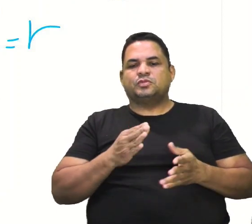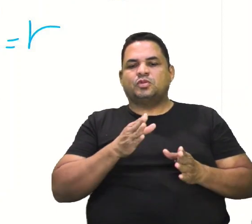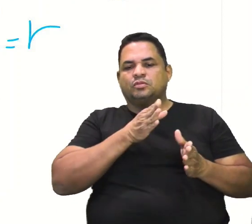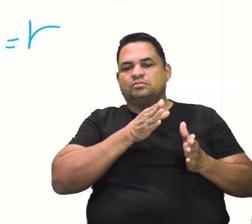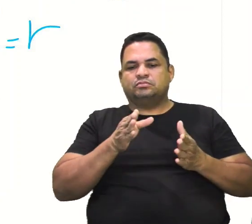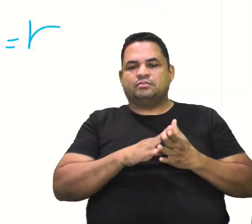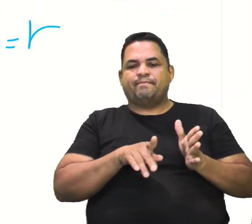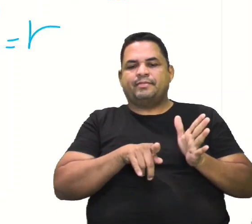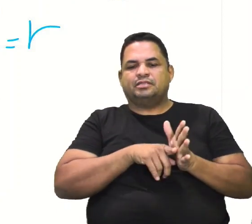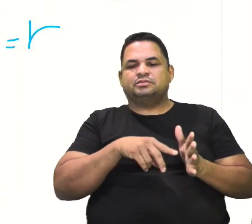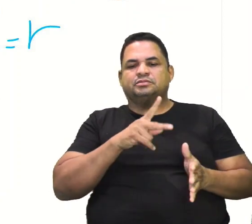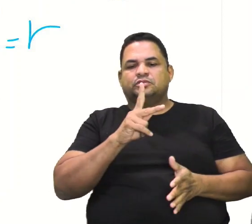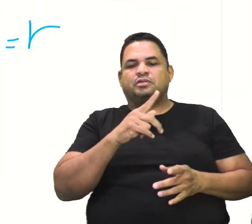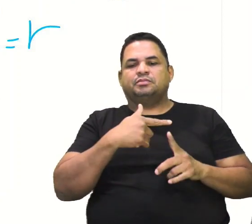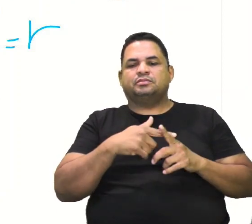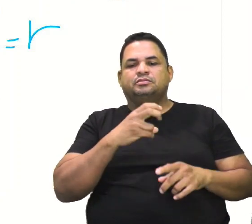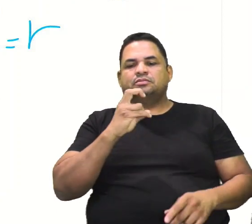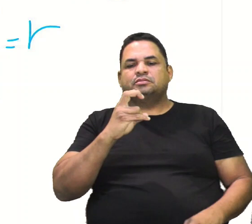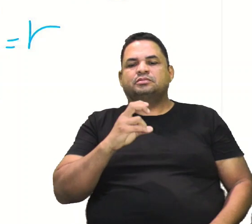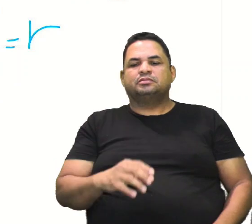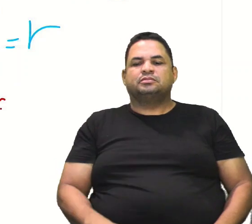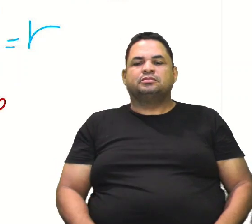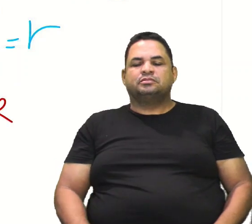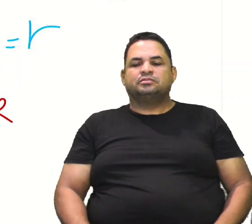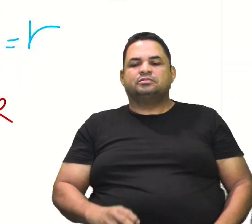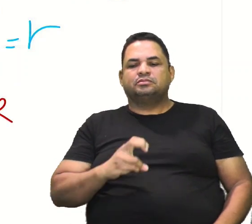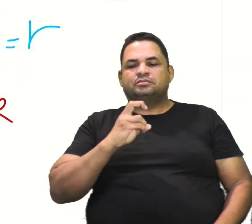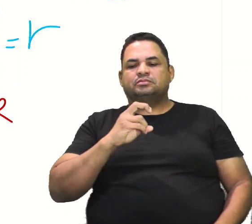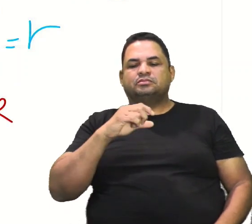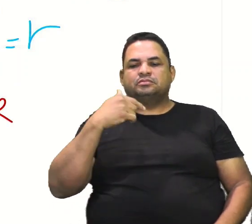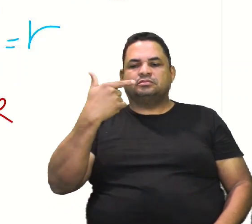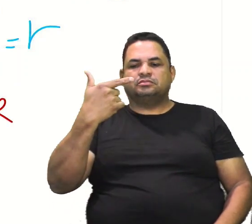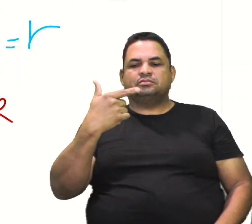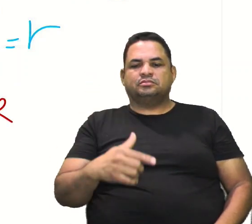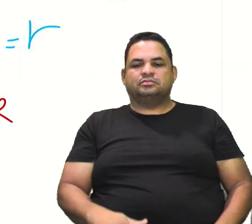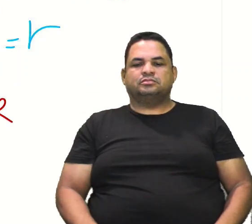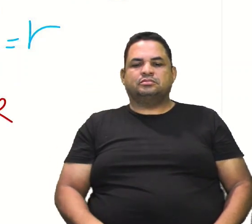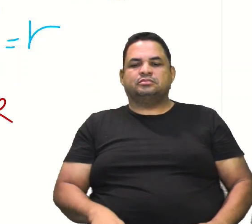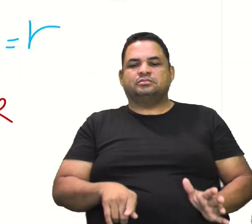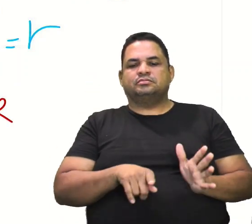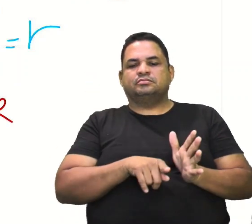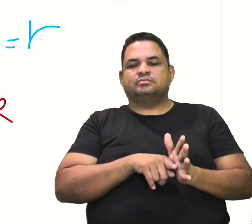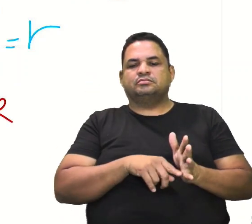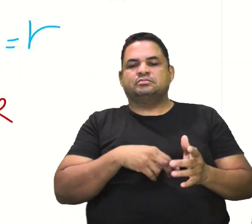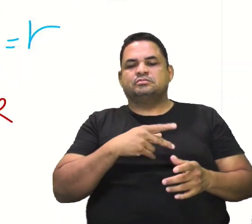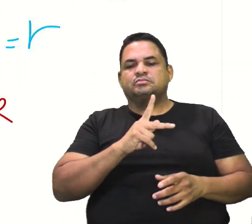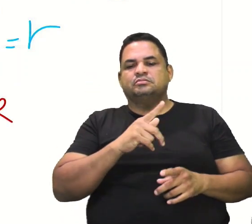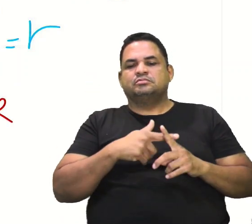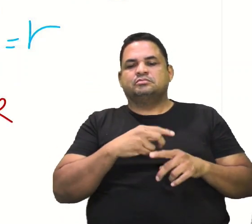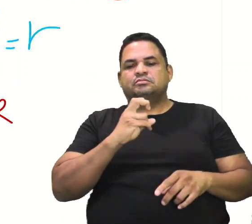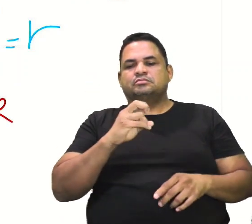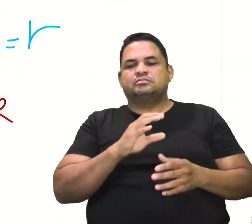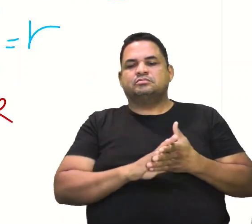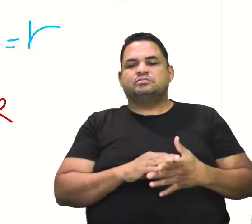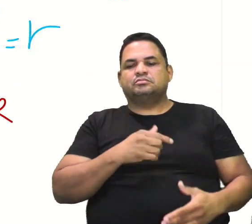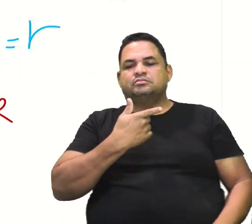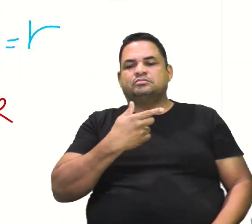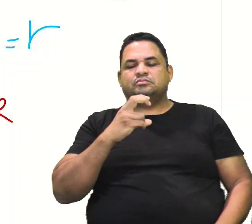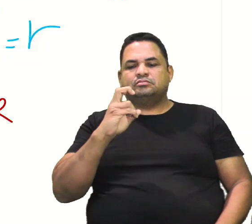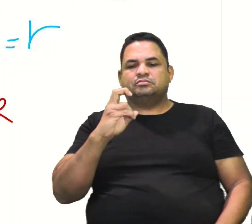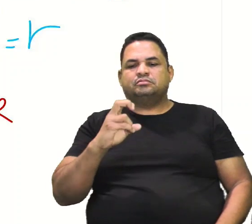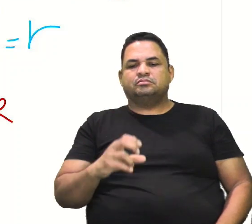né? Menos K mais 5 vai ser igual a 5 ao quadrado. Menos K mais 5 é igual